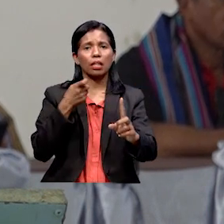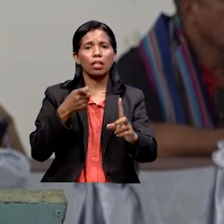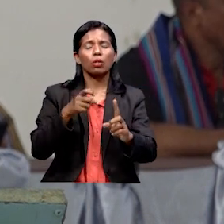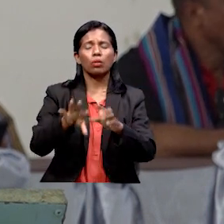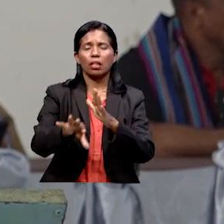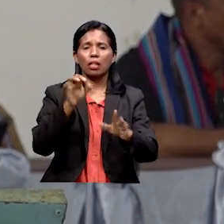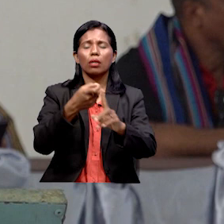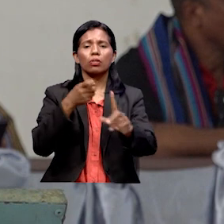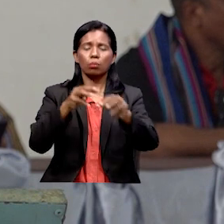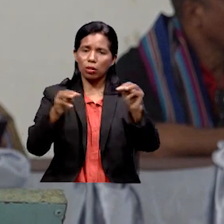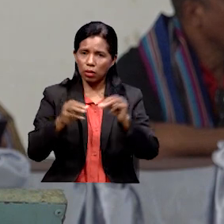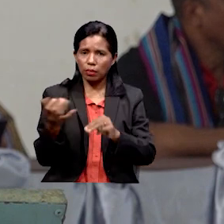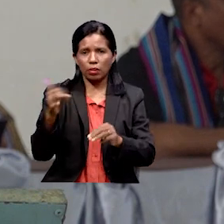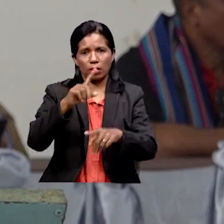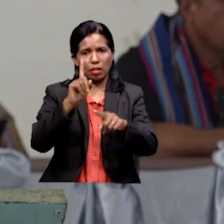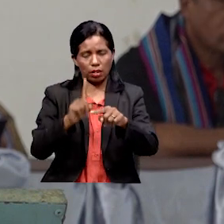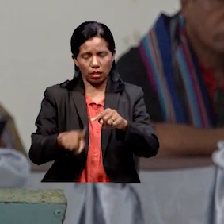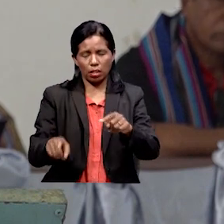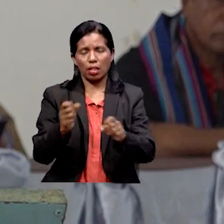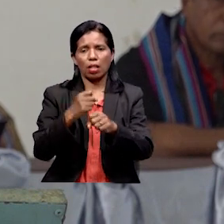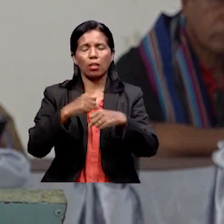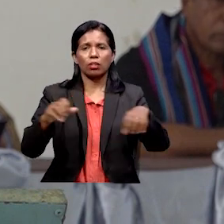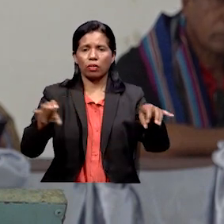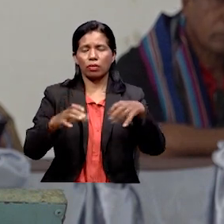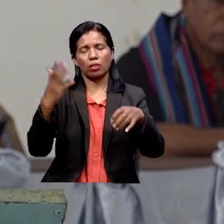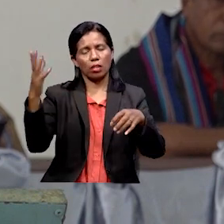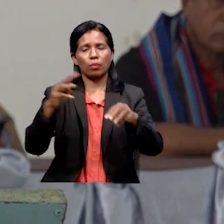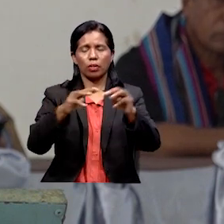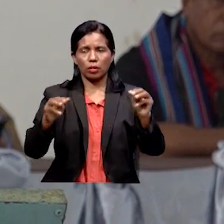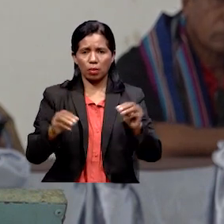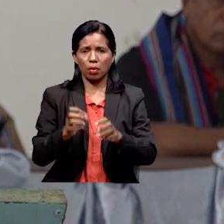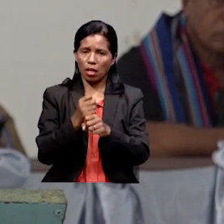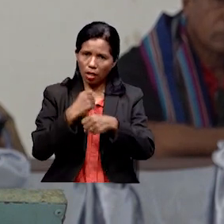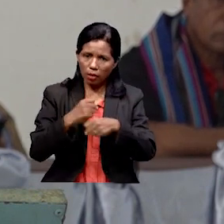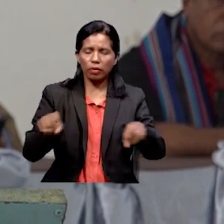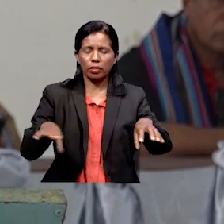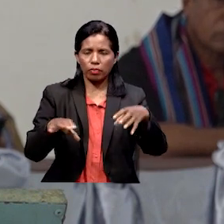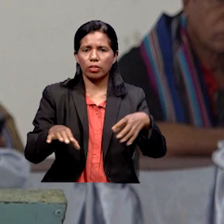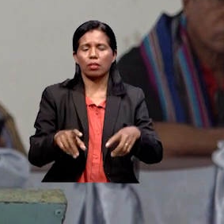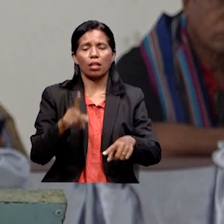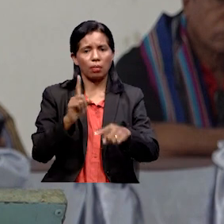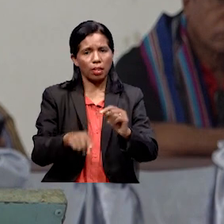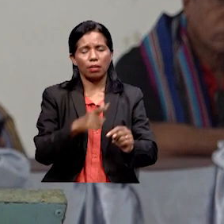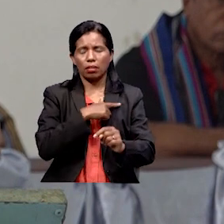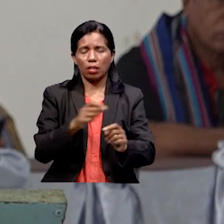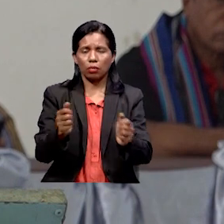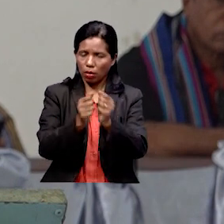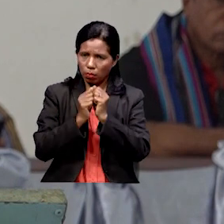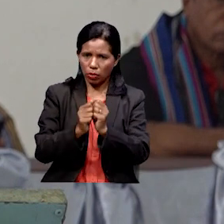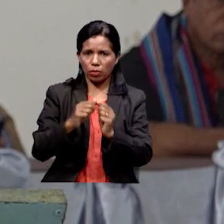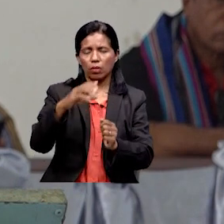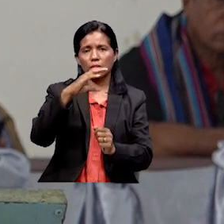a ONU, até eleito, ele derrama, o presidente se si e a município lá. É bem a tu serviço. Ato Hamoto ou Sessia